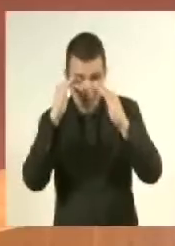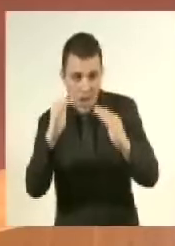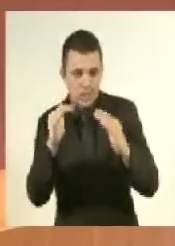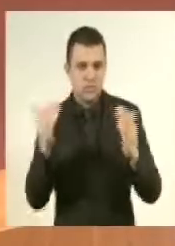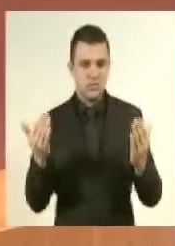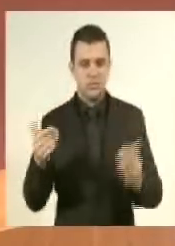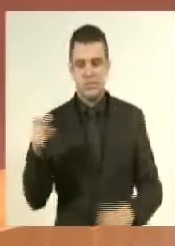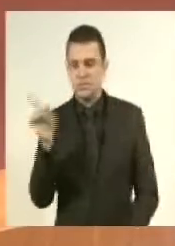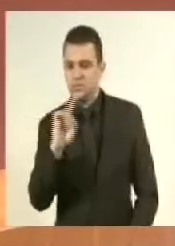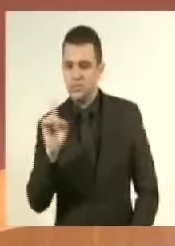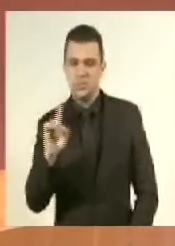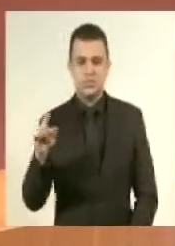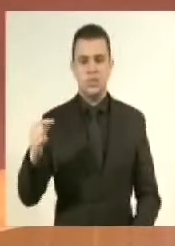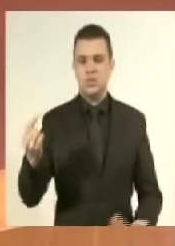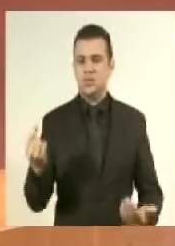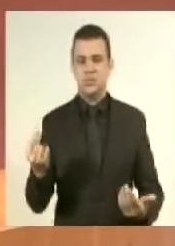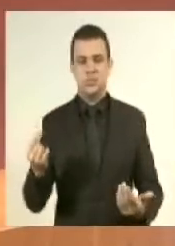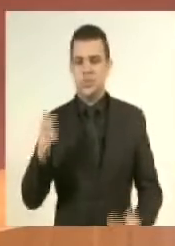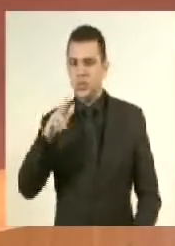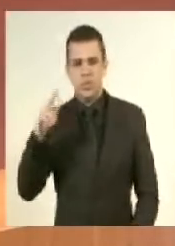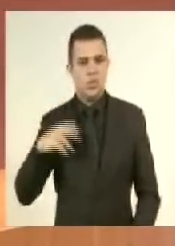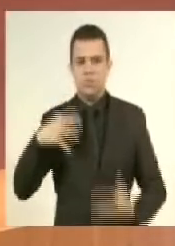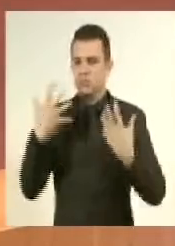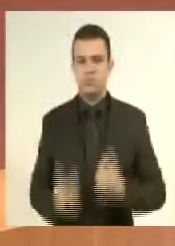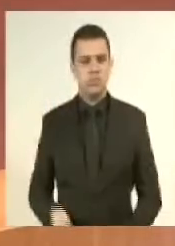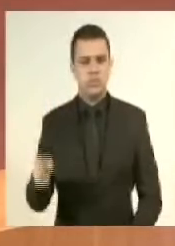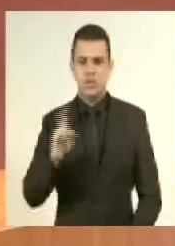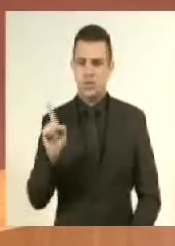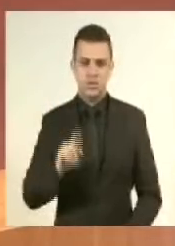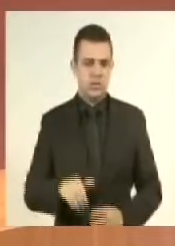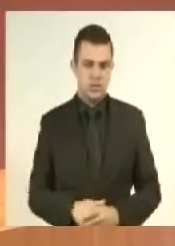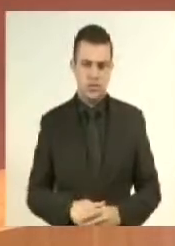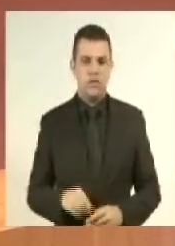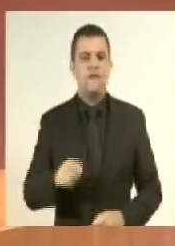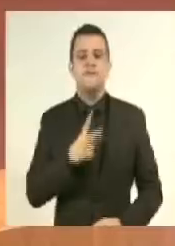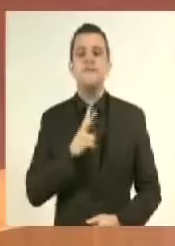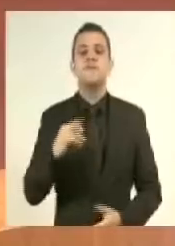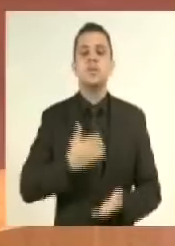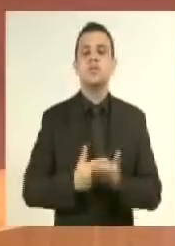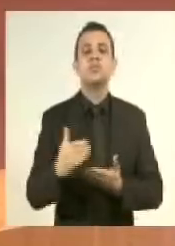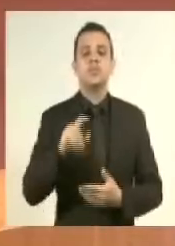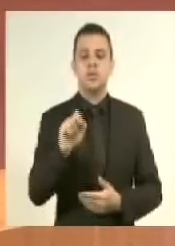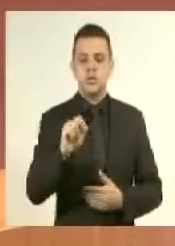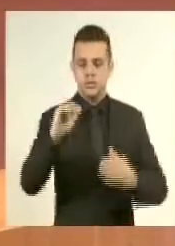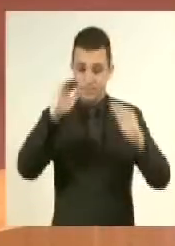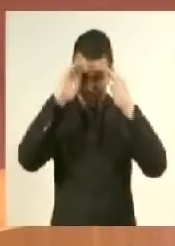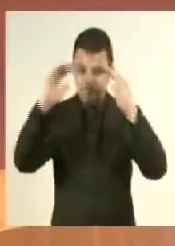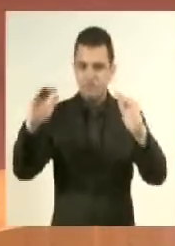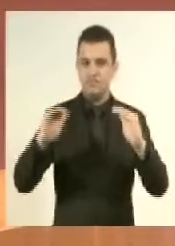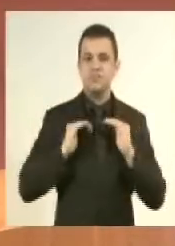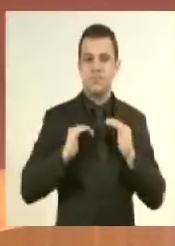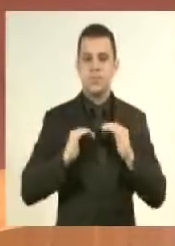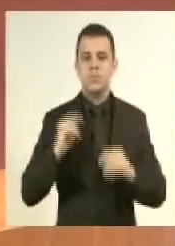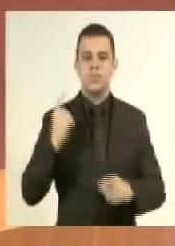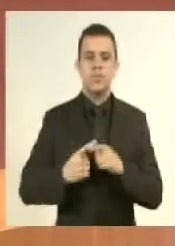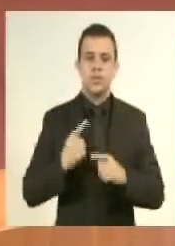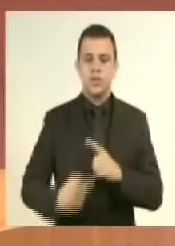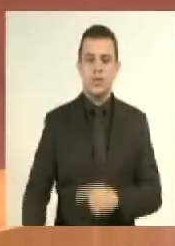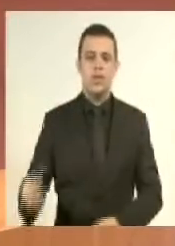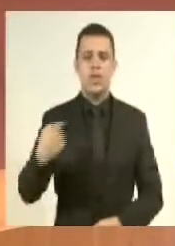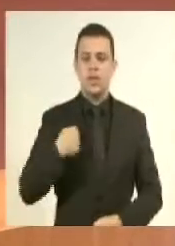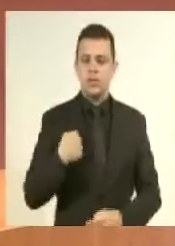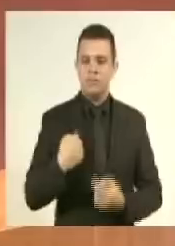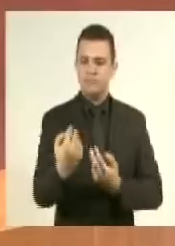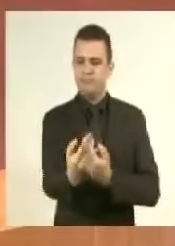agachar, porque eu não aceito esse tipo de coisa comigo. Vão começar a me respeitar, porque eu não vou